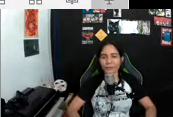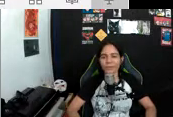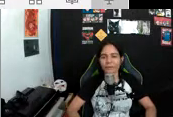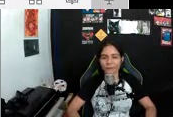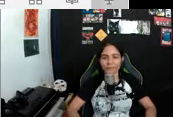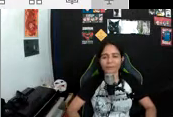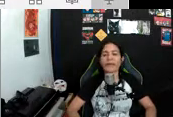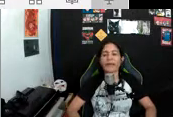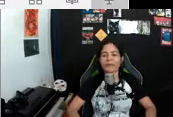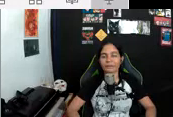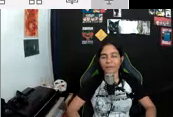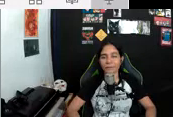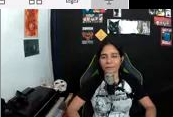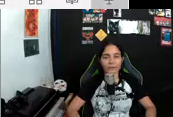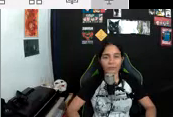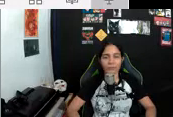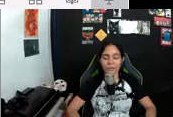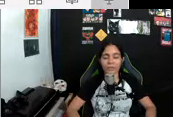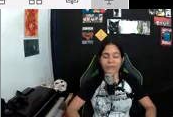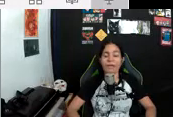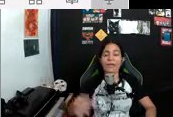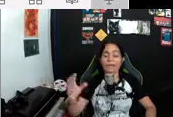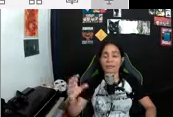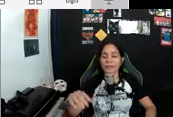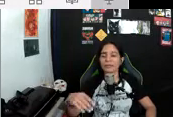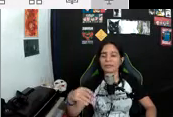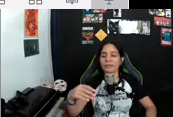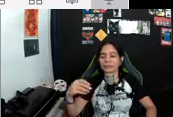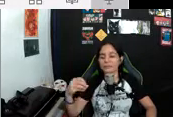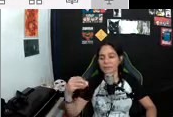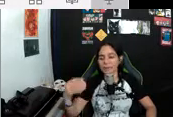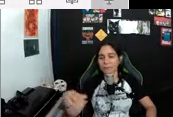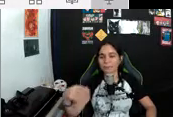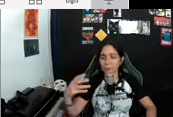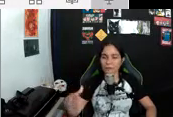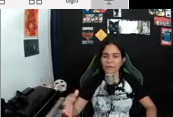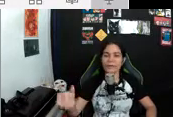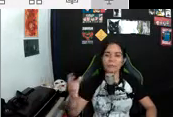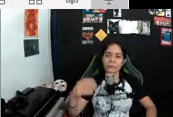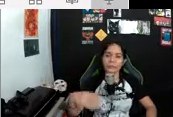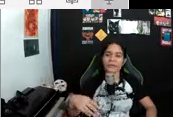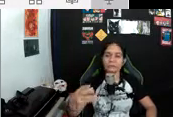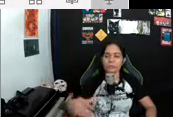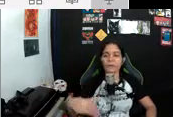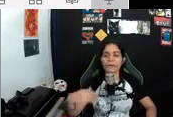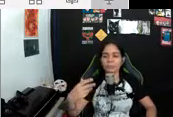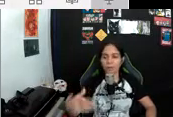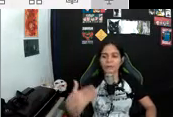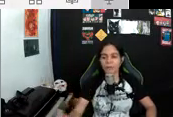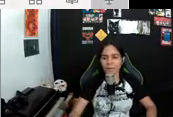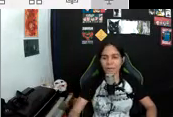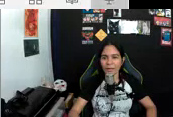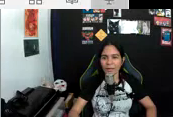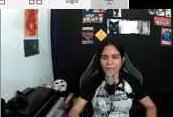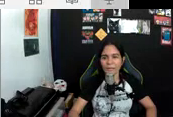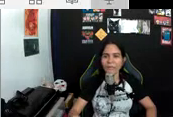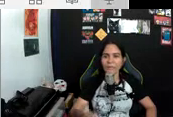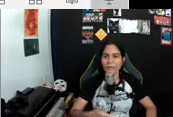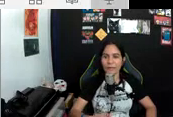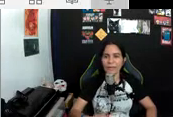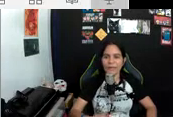Pois é, um perigo. Infelizmente tem muita gente. E, como eu falei, muita gente se aproveita por